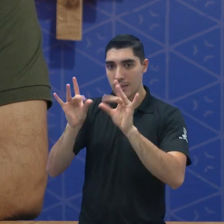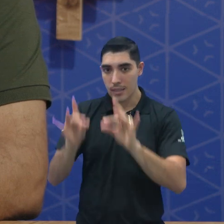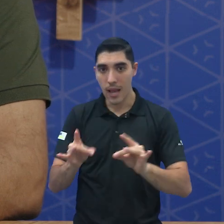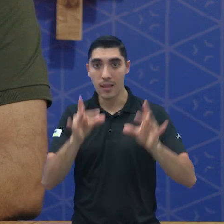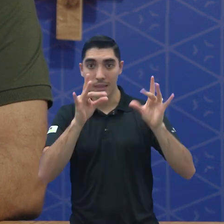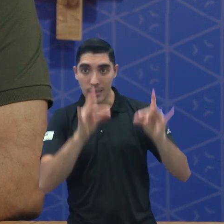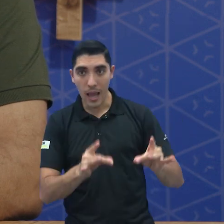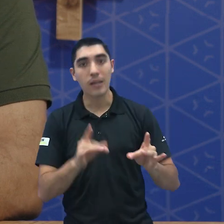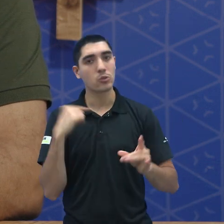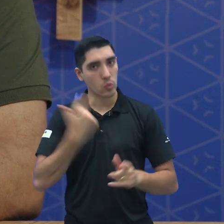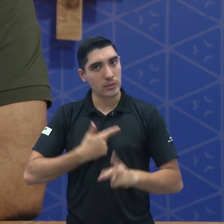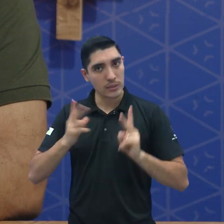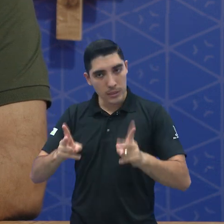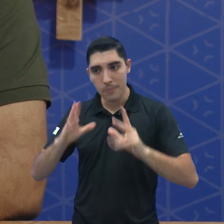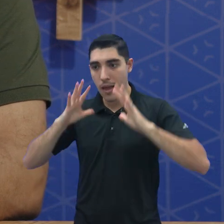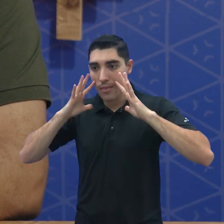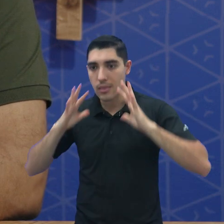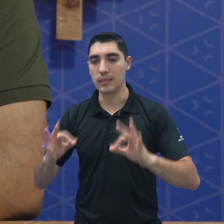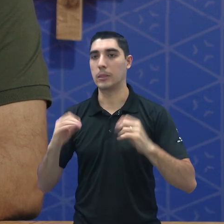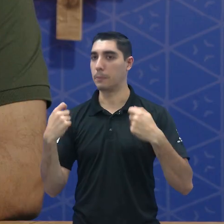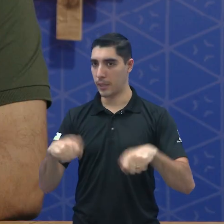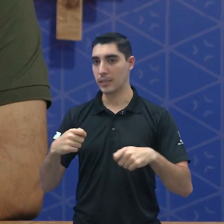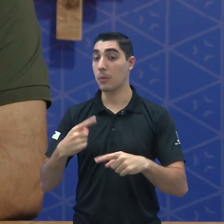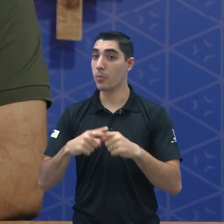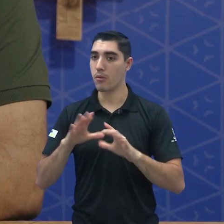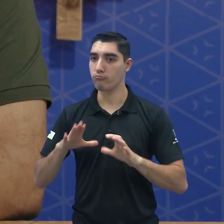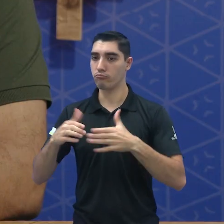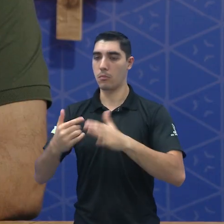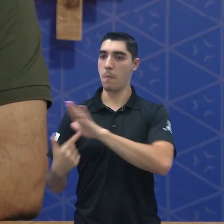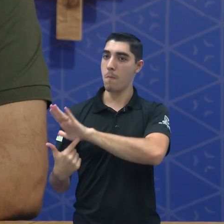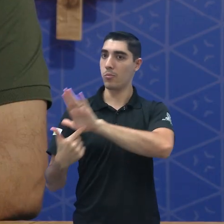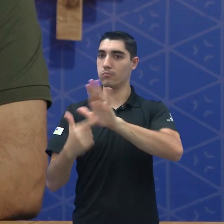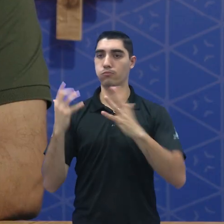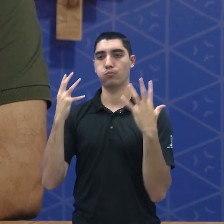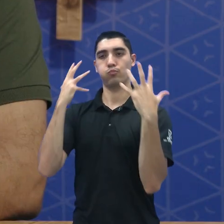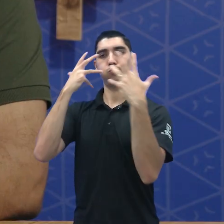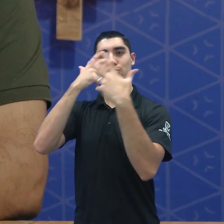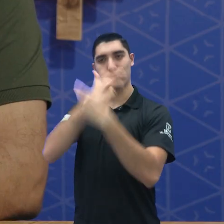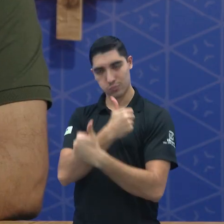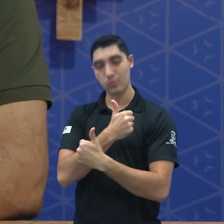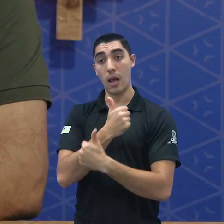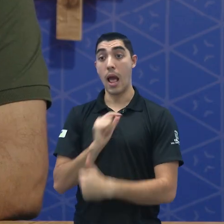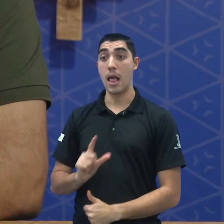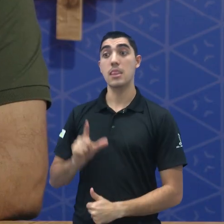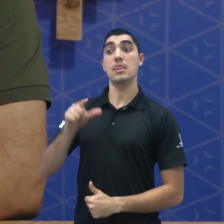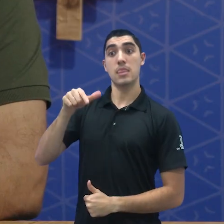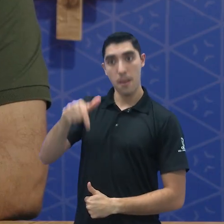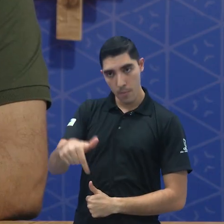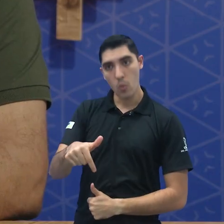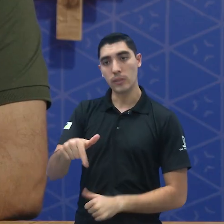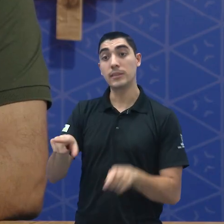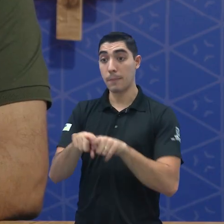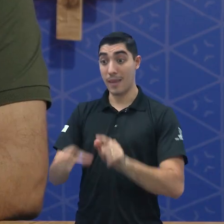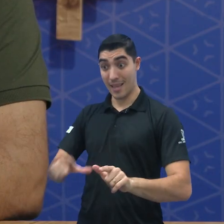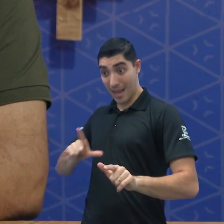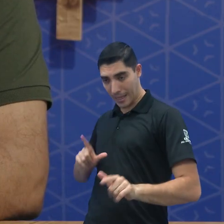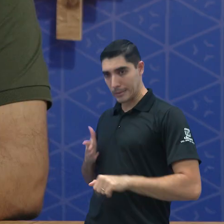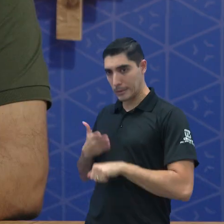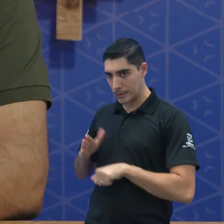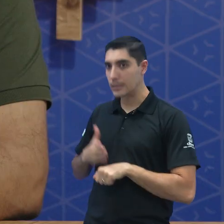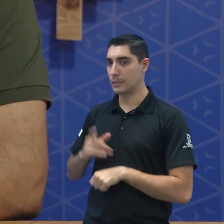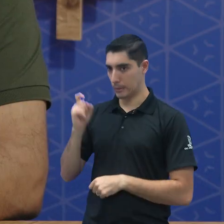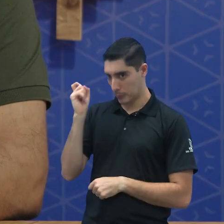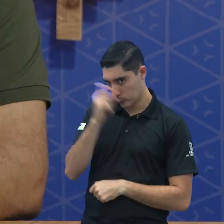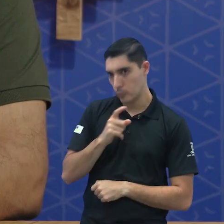temos que observar ao longo de uma apresentação, no pós, depois e até mesmo no pré, que dá